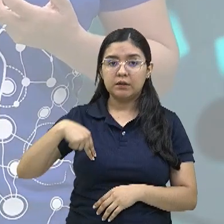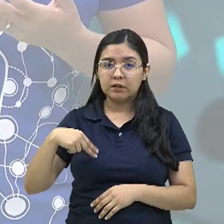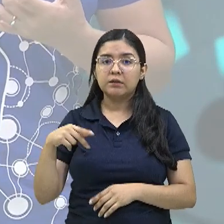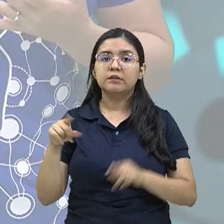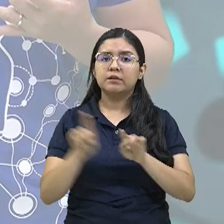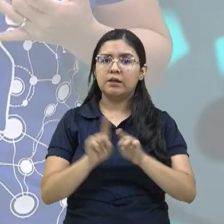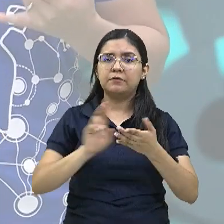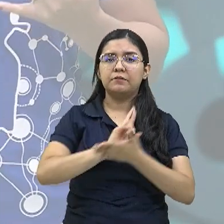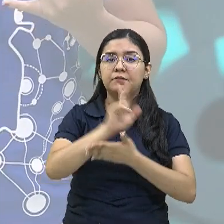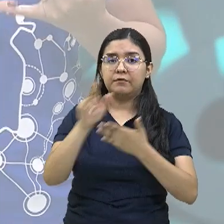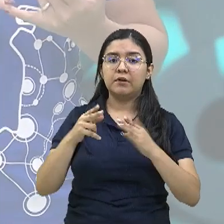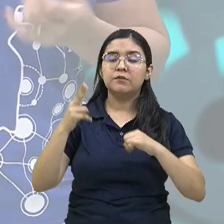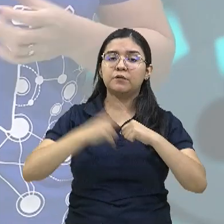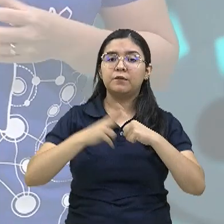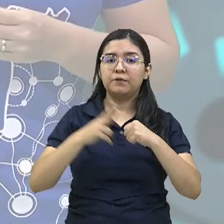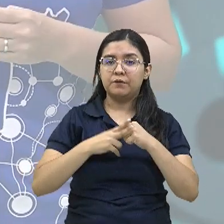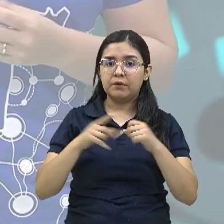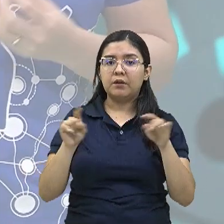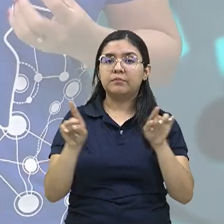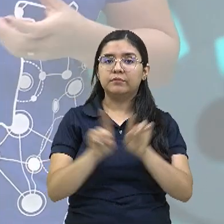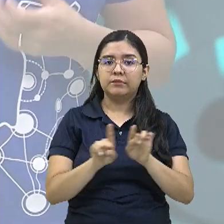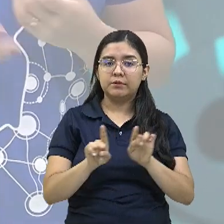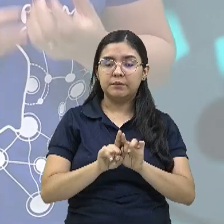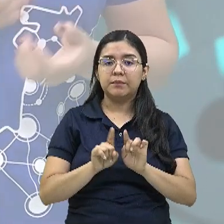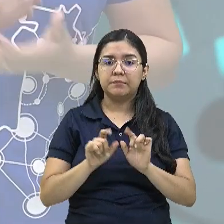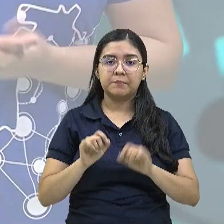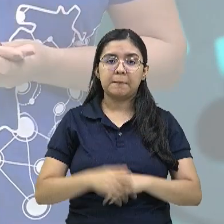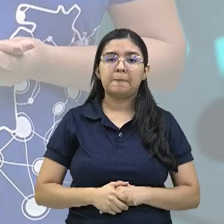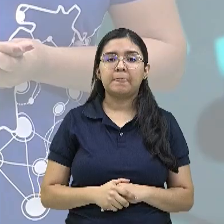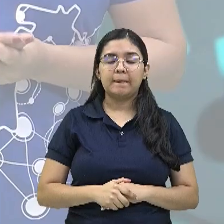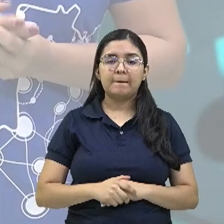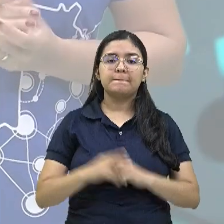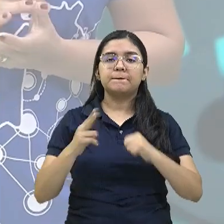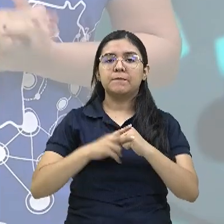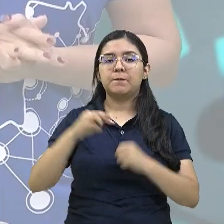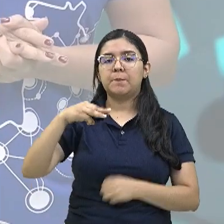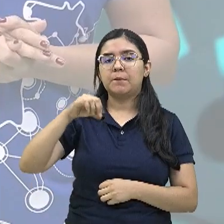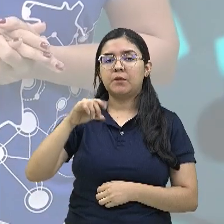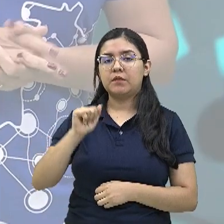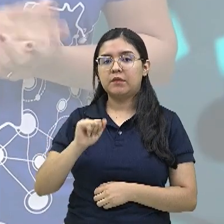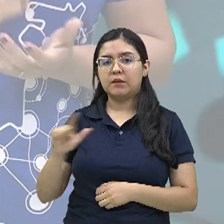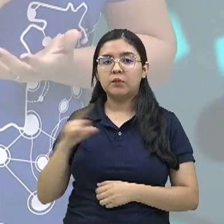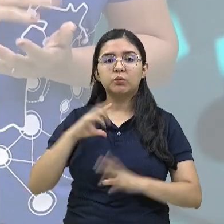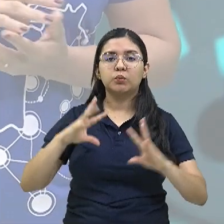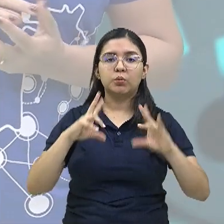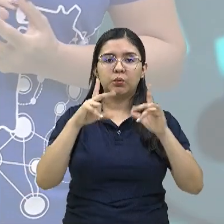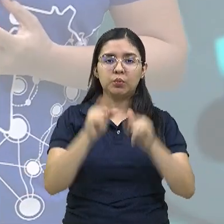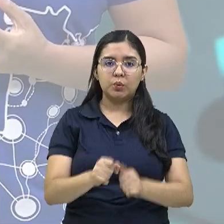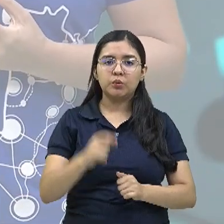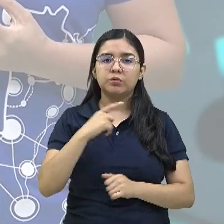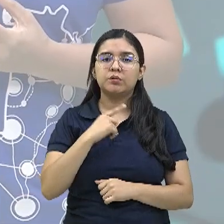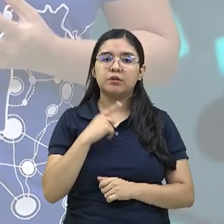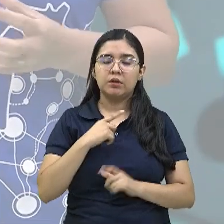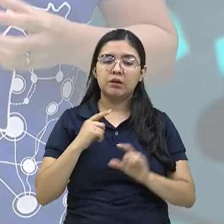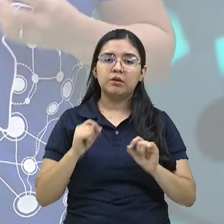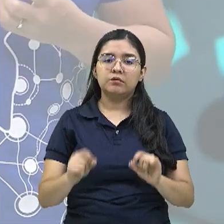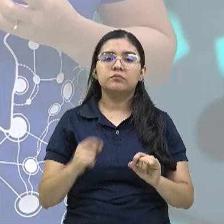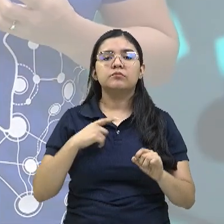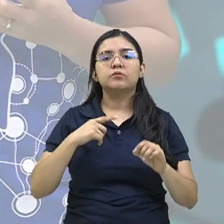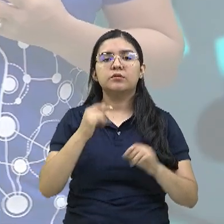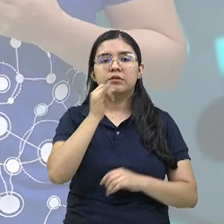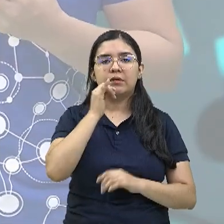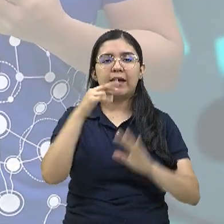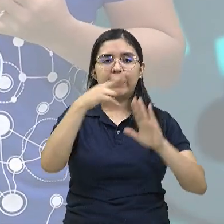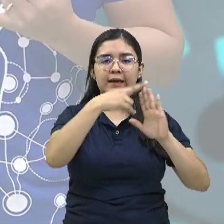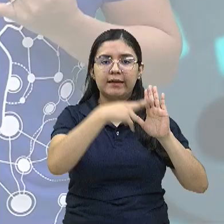o will, tem o may, o might, would, tem outros verbos modais. E todos eles seguem a mesma questão da